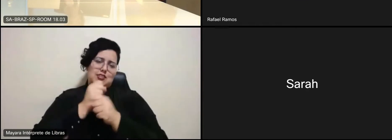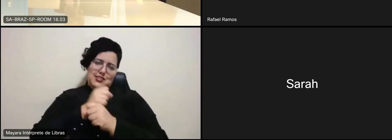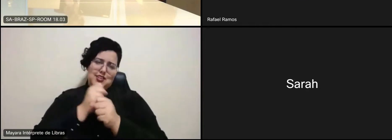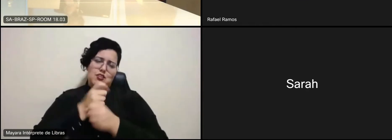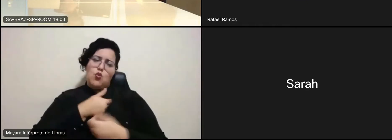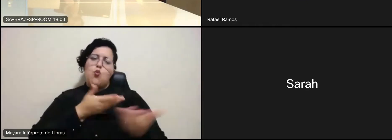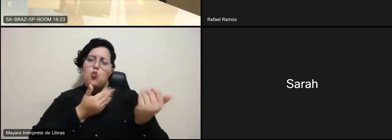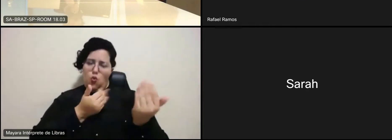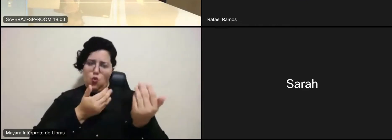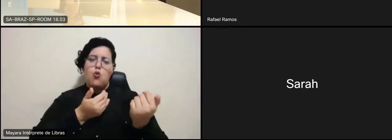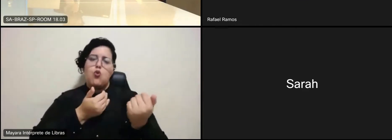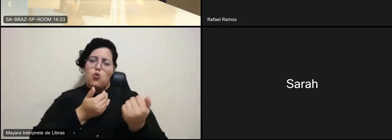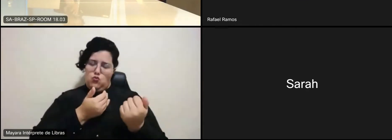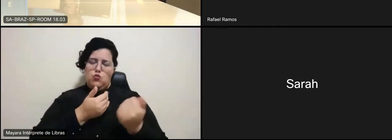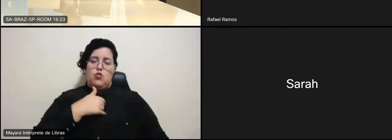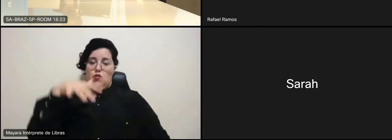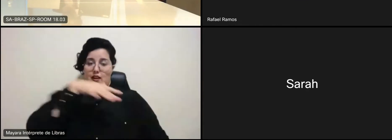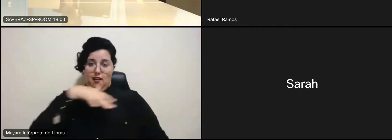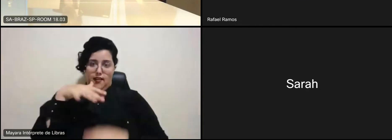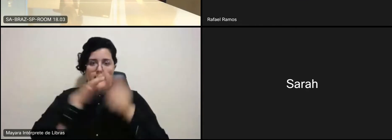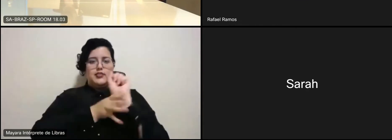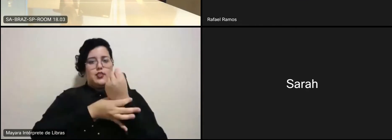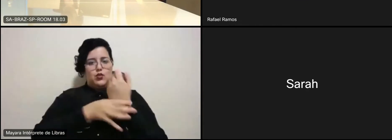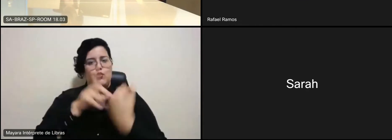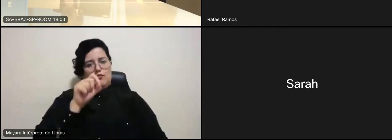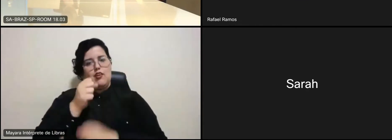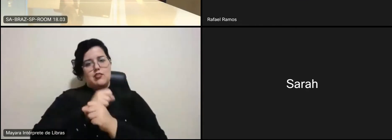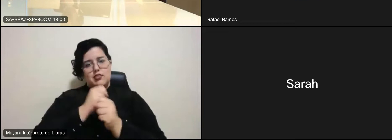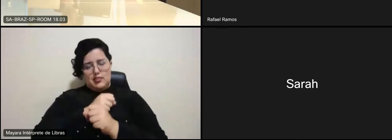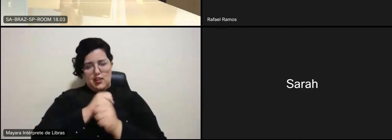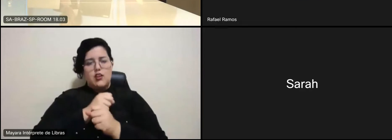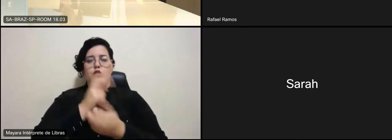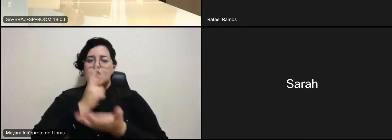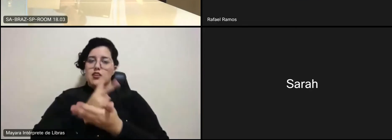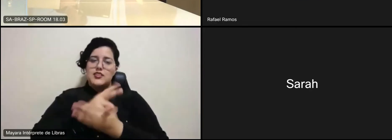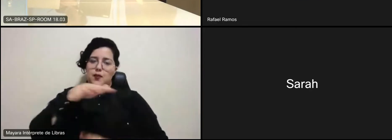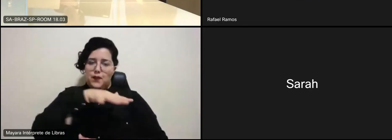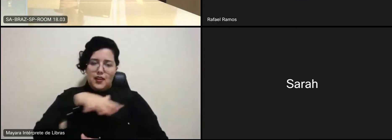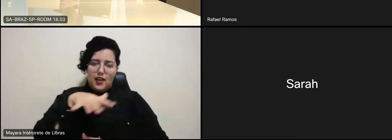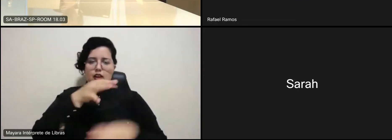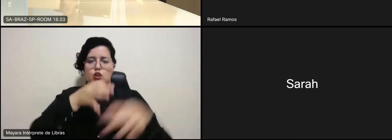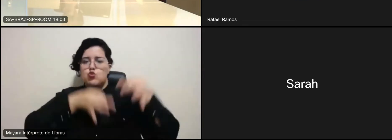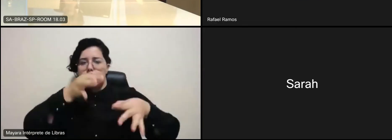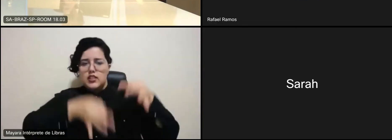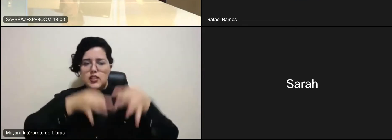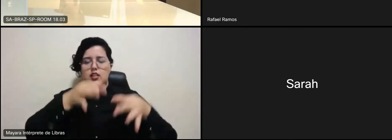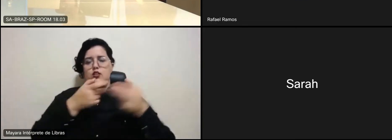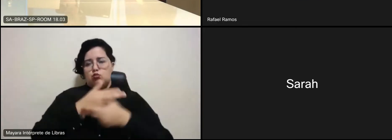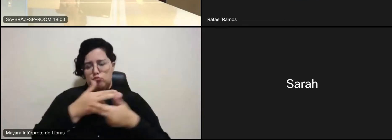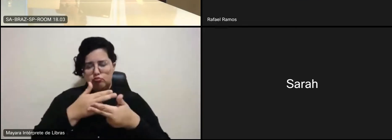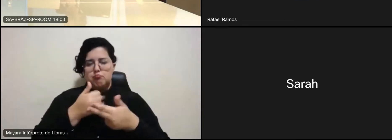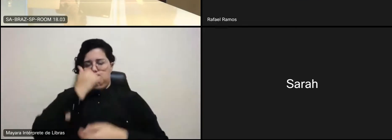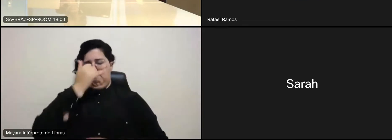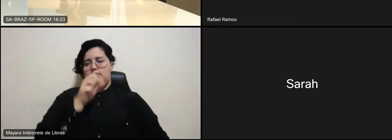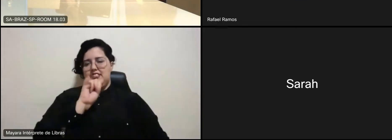eu caí no mercado de seguros muito, muito novo. E sempre voltado muito para o jurídico, né, para sinistro. Então, jurídico é uma